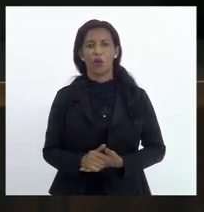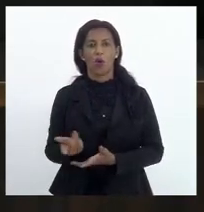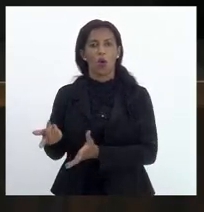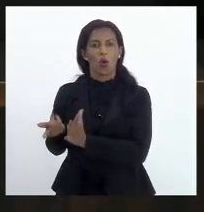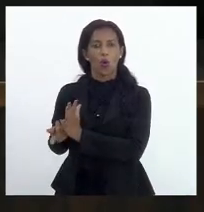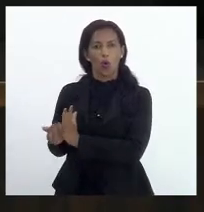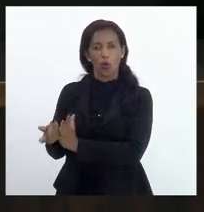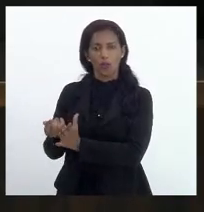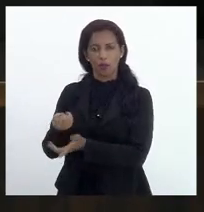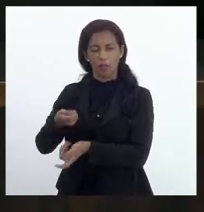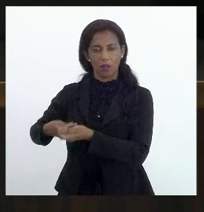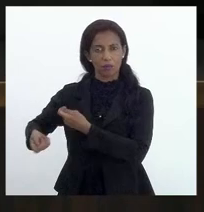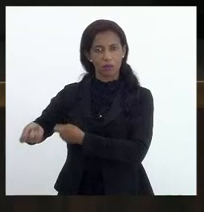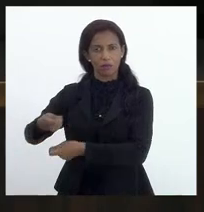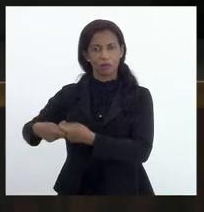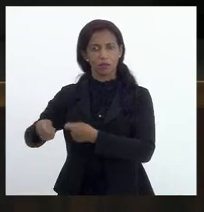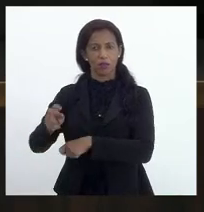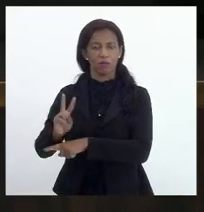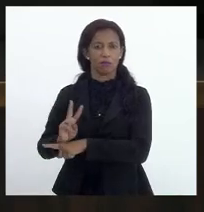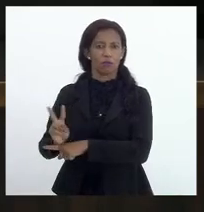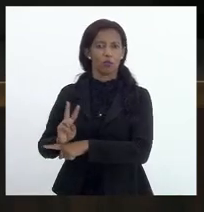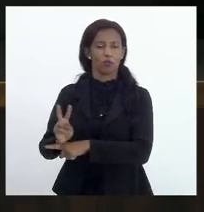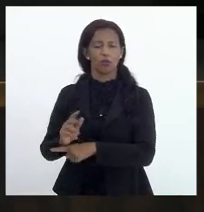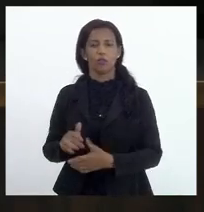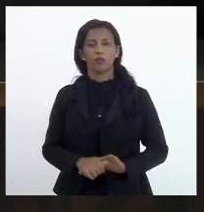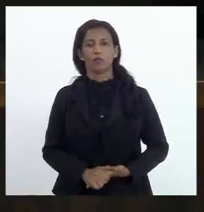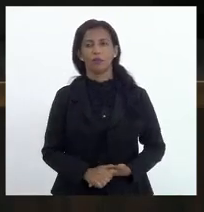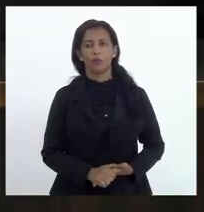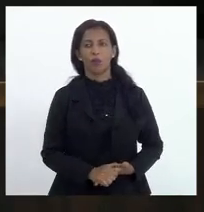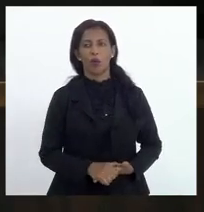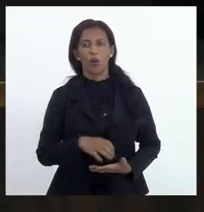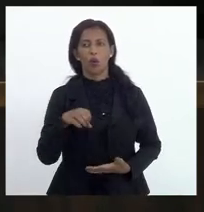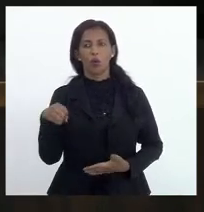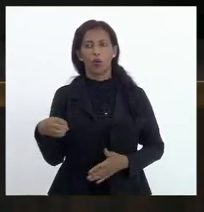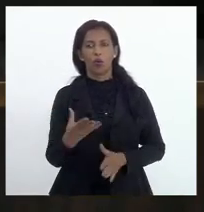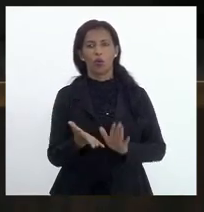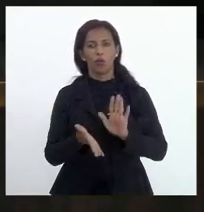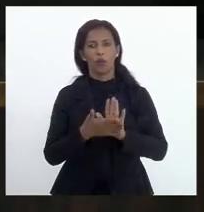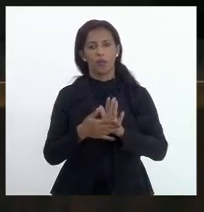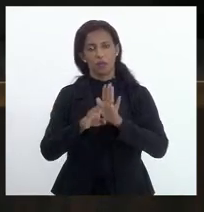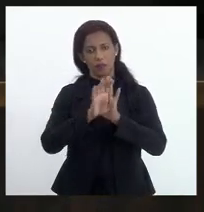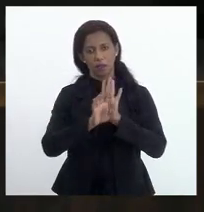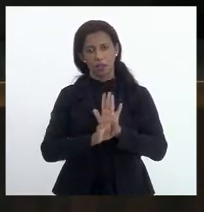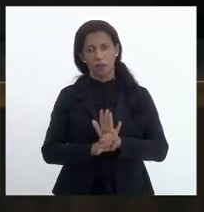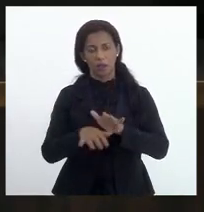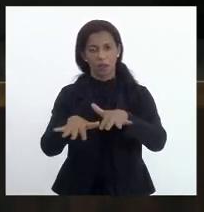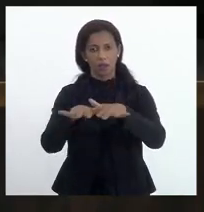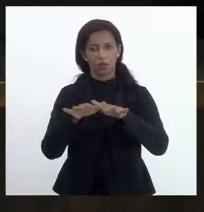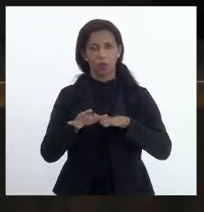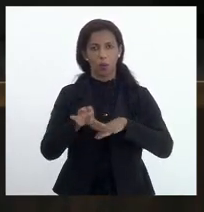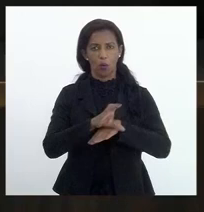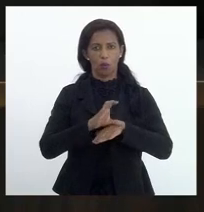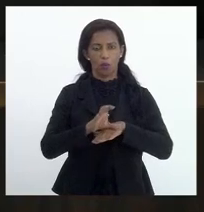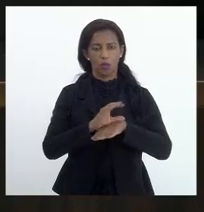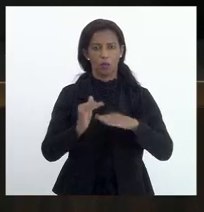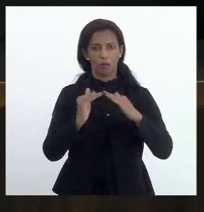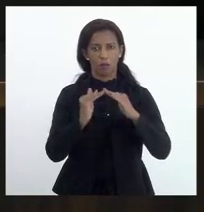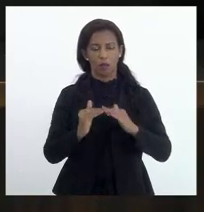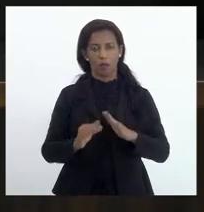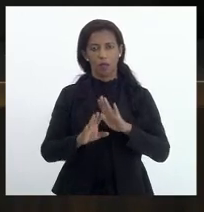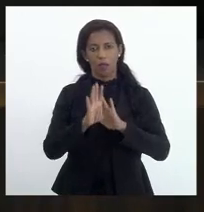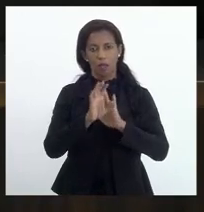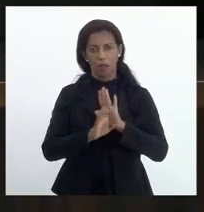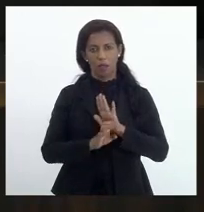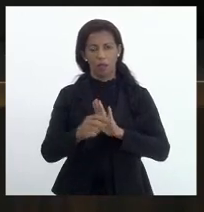finanças, fiscalização financeira e controle favorável. Novo parecer às emendas de plenário da Comissão de Constituição e Justiça. Favorável à emenda número